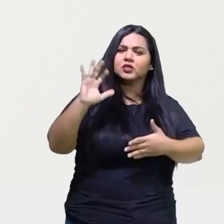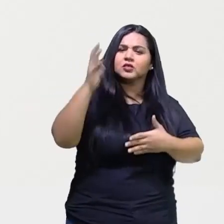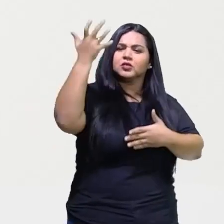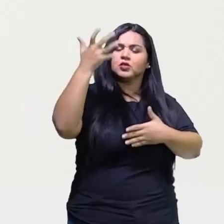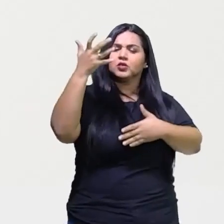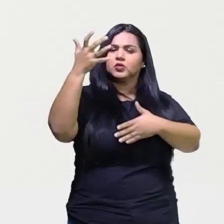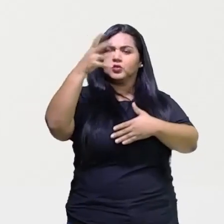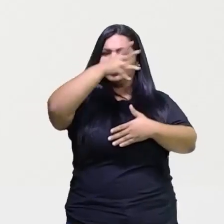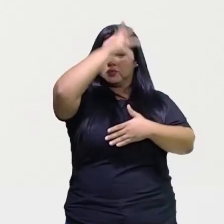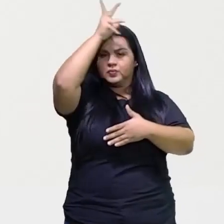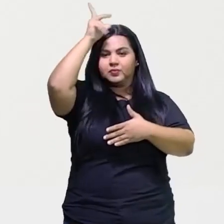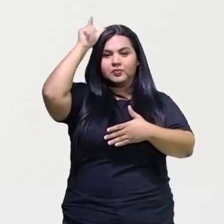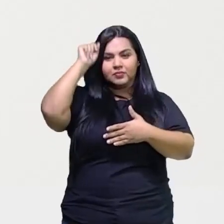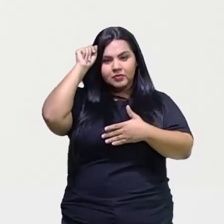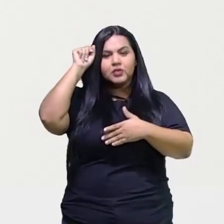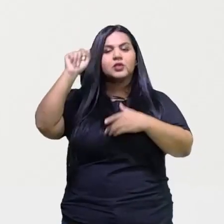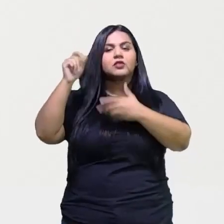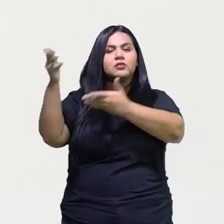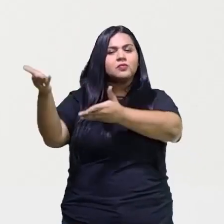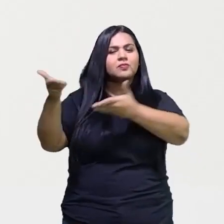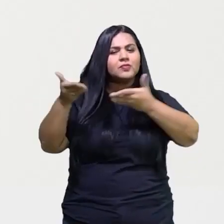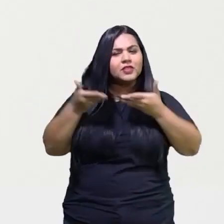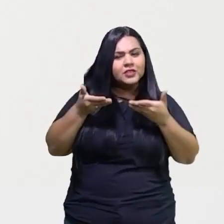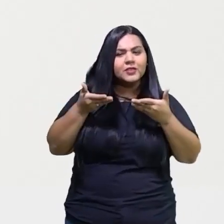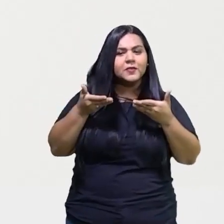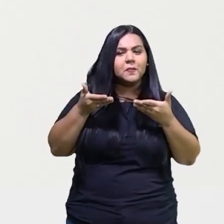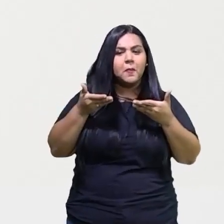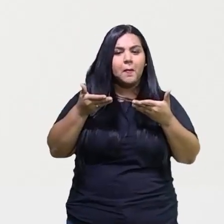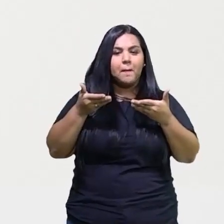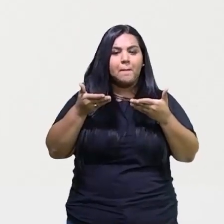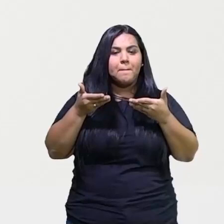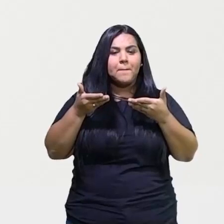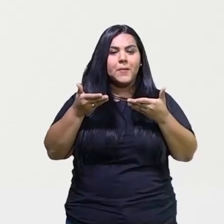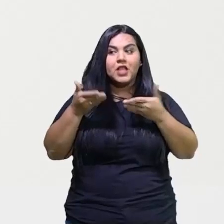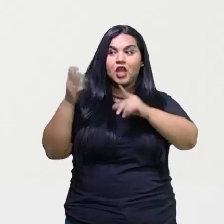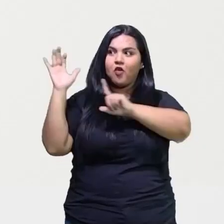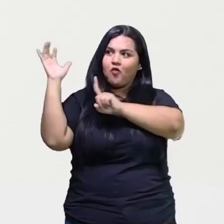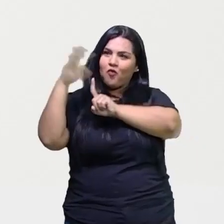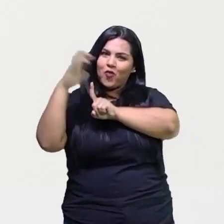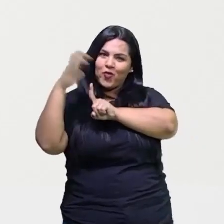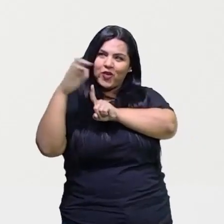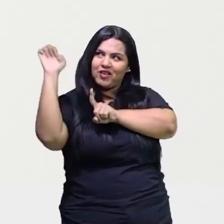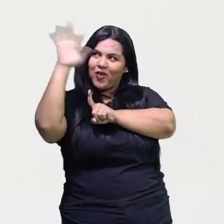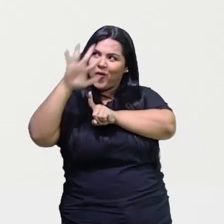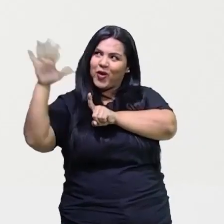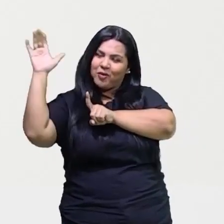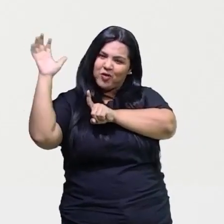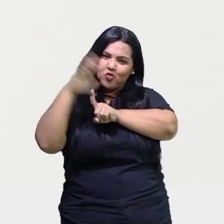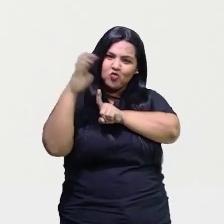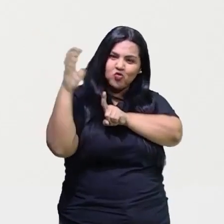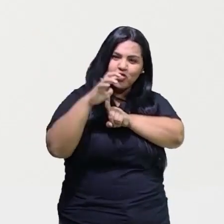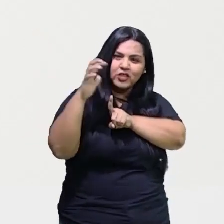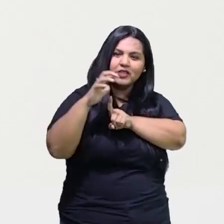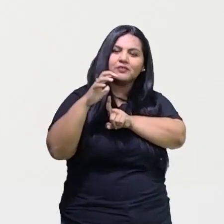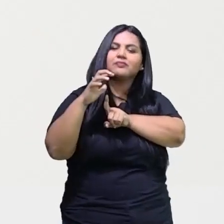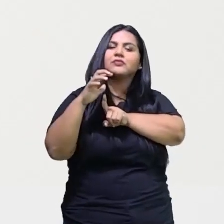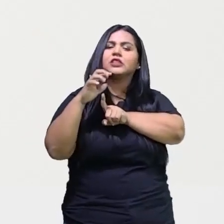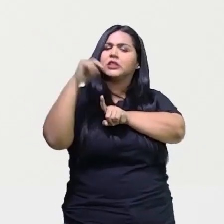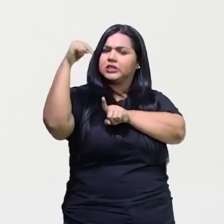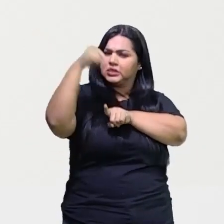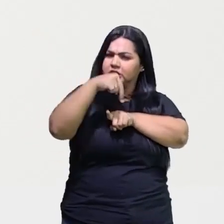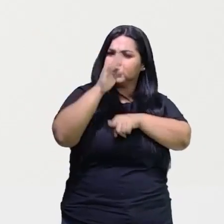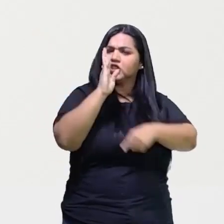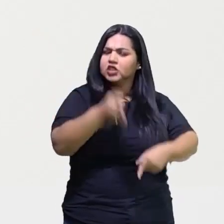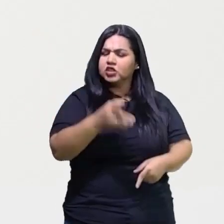estado do Amazonas, que recebia uma grande influência europeia. Vale lembrar que aqui já habitavam